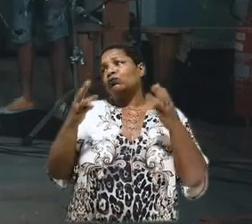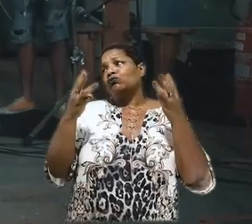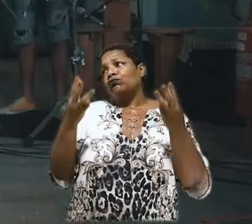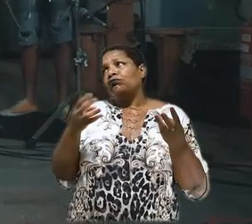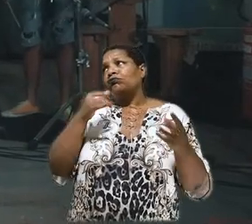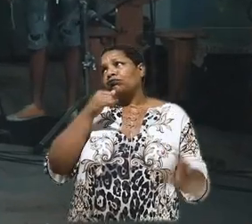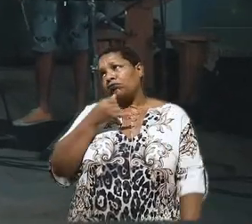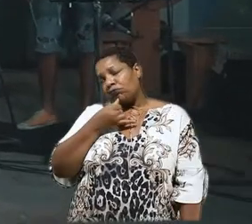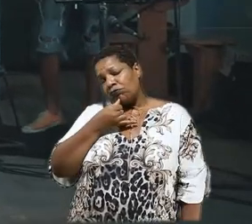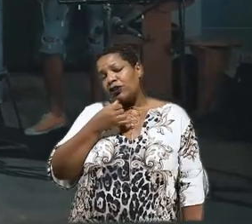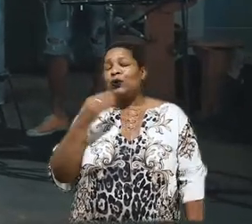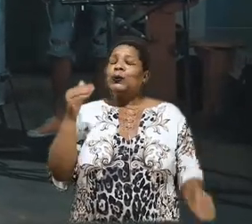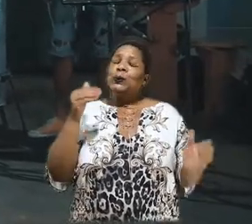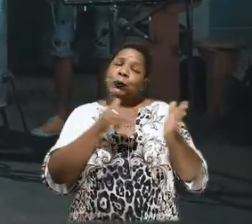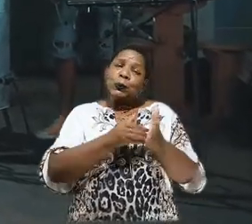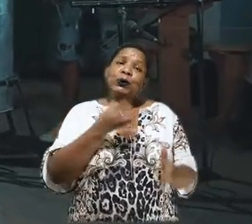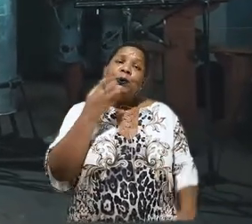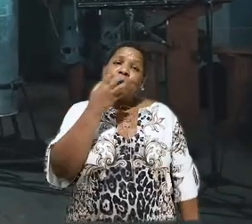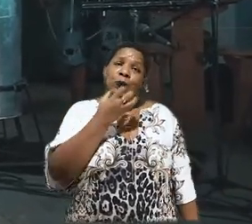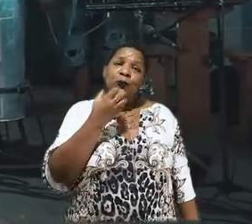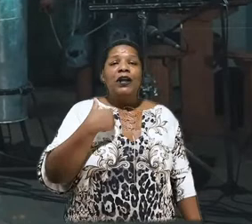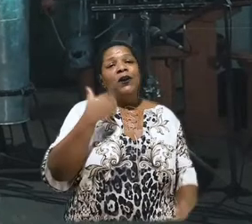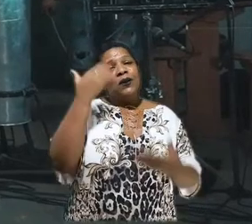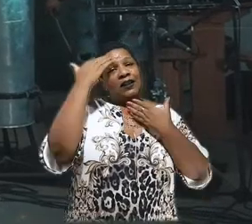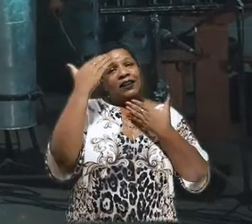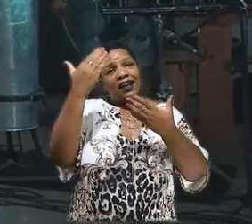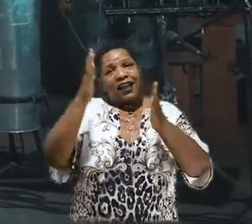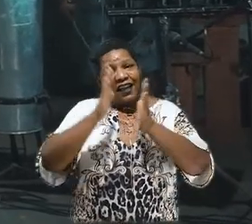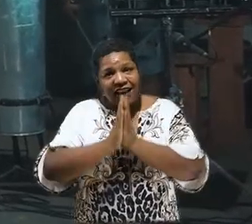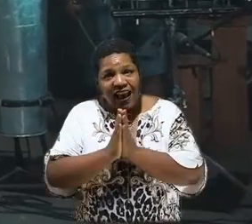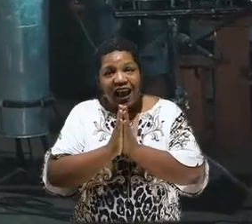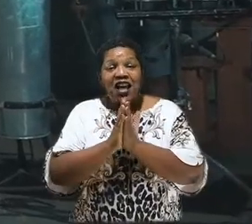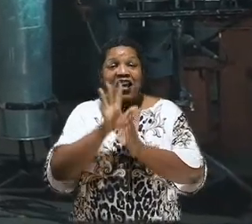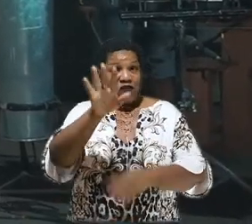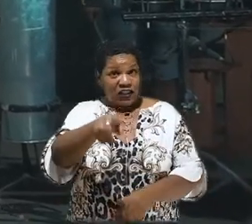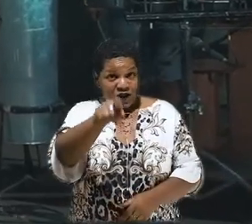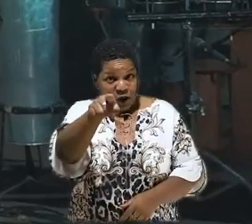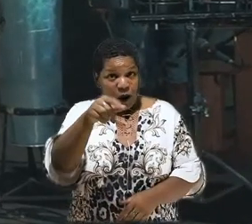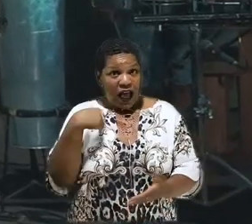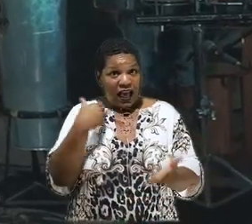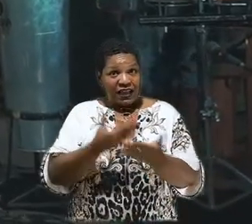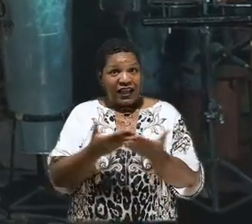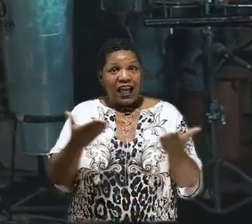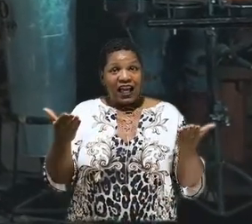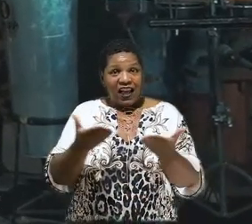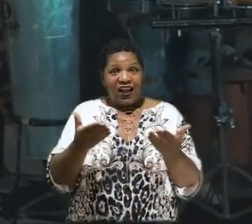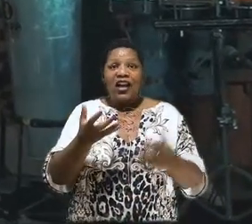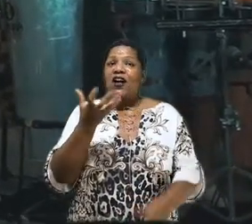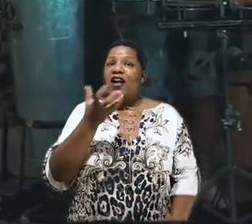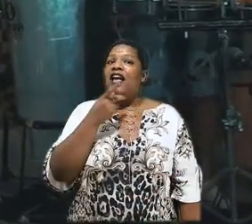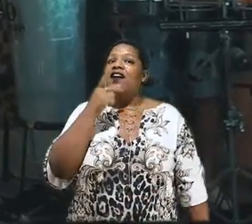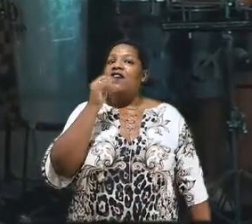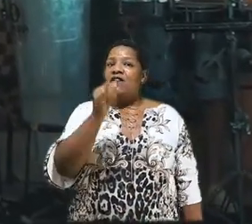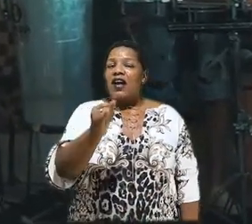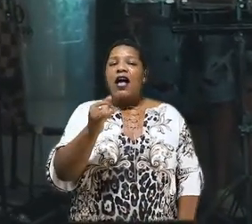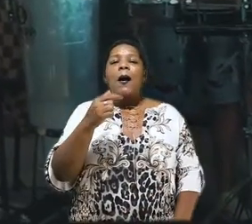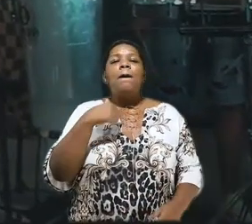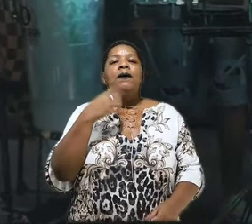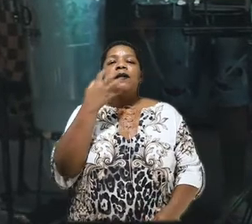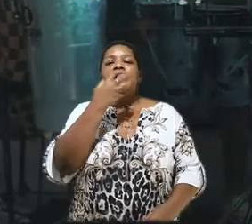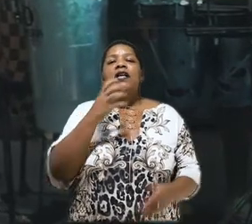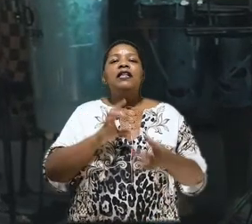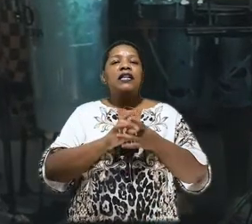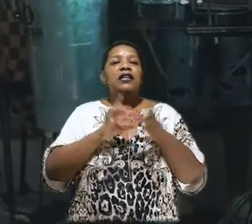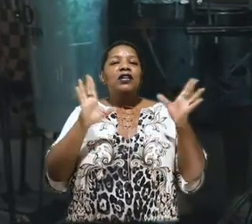tô fazendo as nossas últimas músicas eu queria agradecer todo mundo que ficou com a gente até agora queria dizer que as minhas músicas estão disponíveis